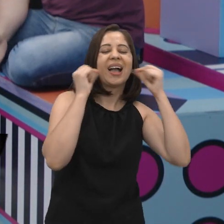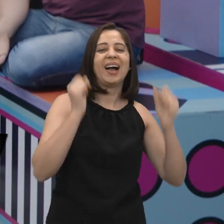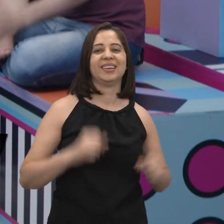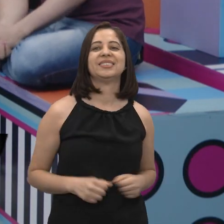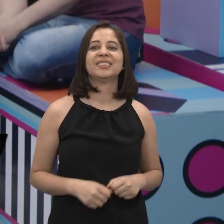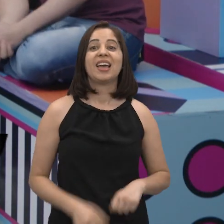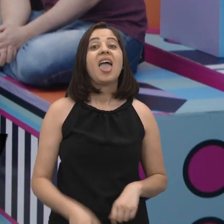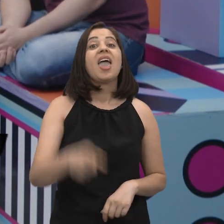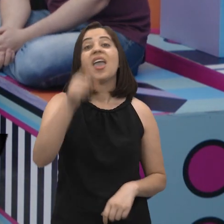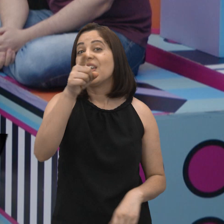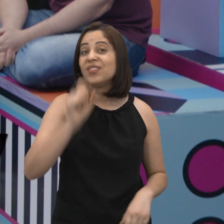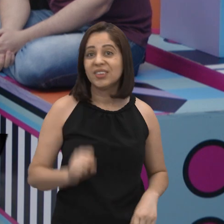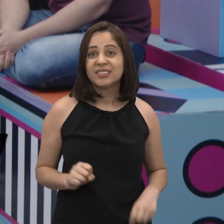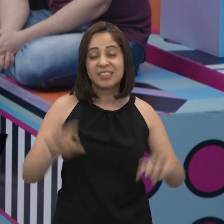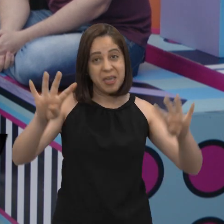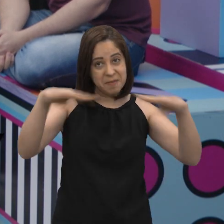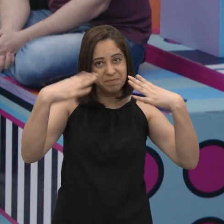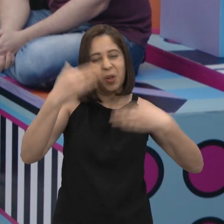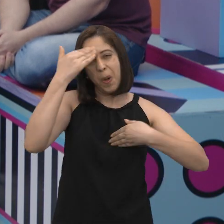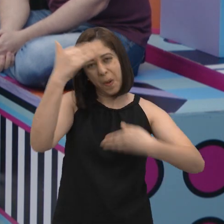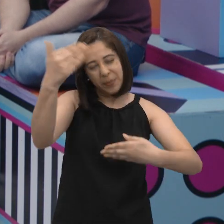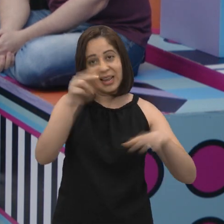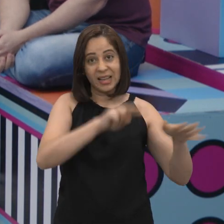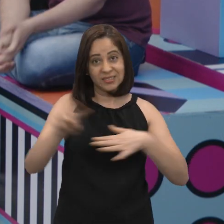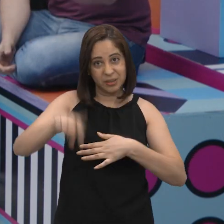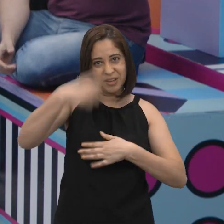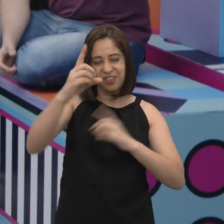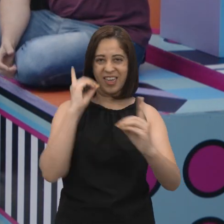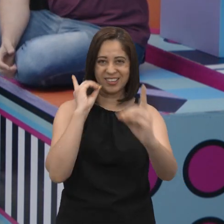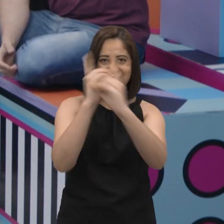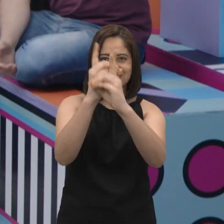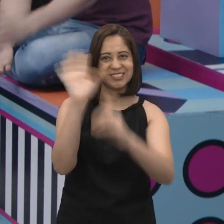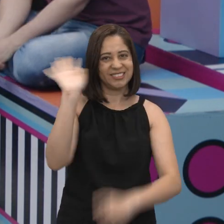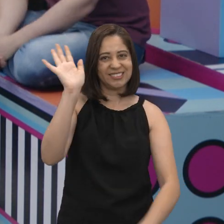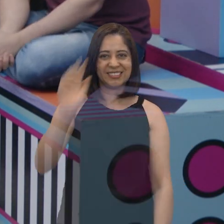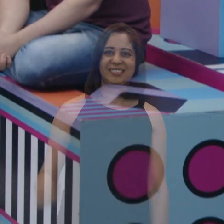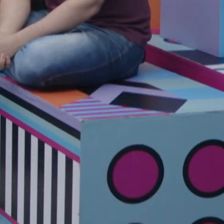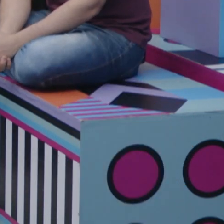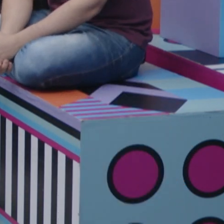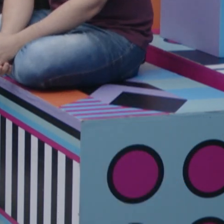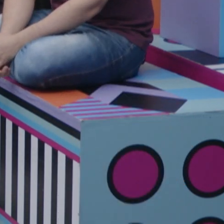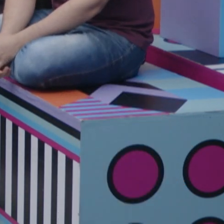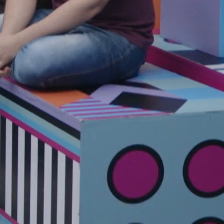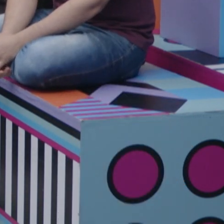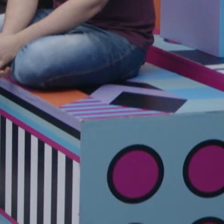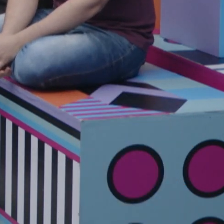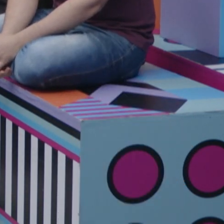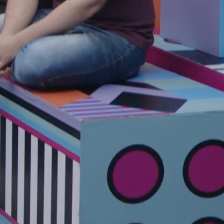Pessoal, você que está acompanhando, tá ligado? Obrigado pela companhia. Semana que vem tem mais. Tchau. Tchau, tchau.